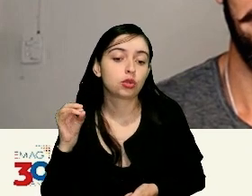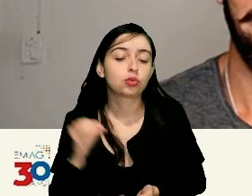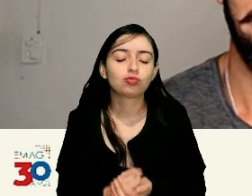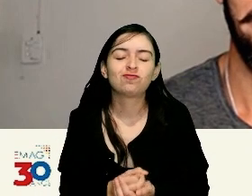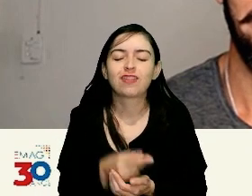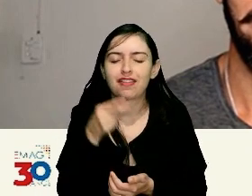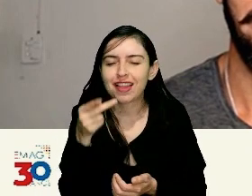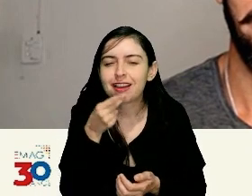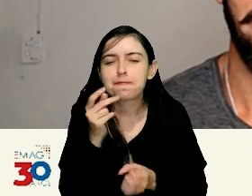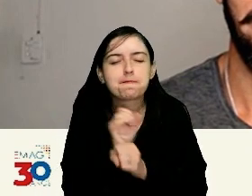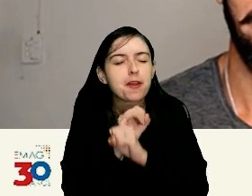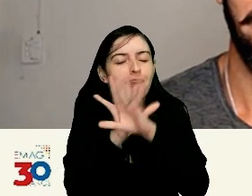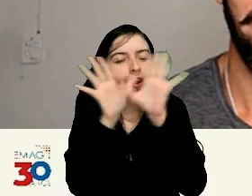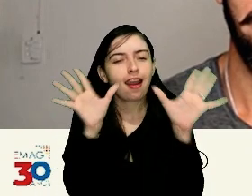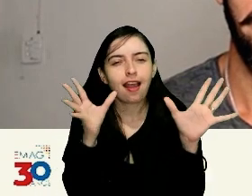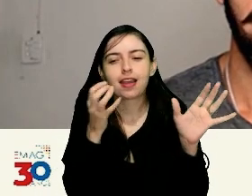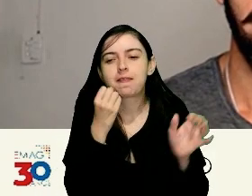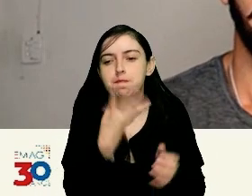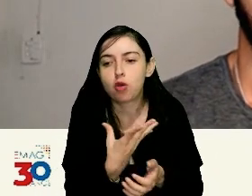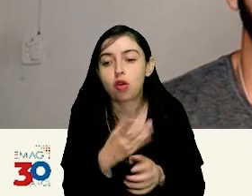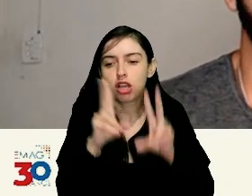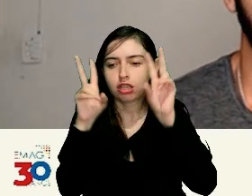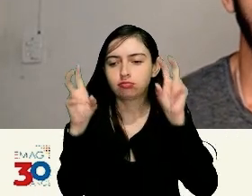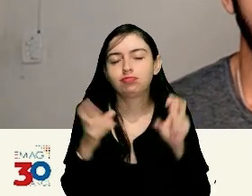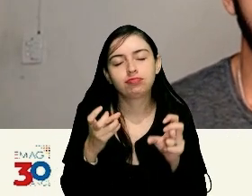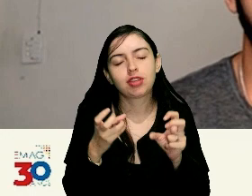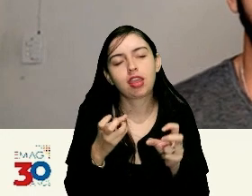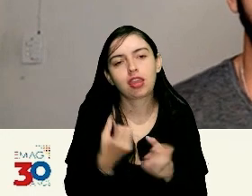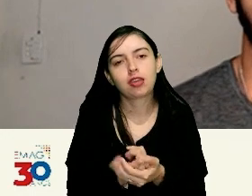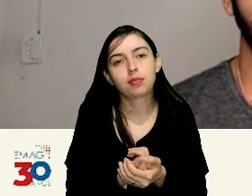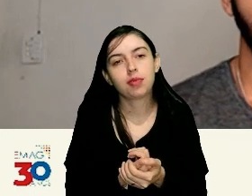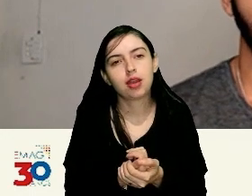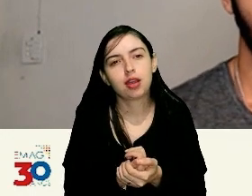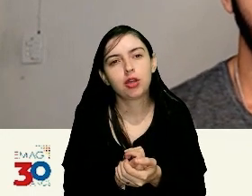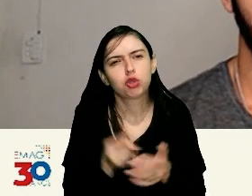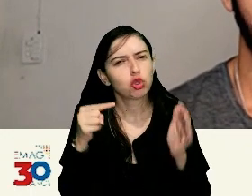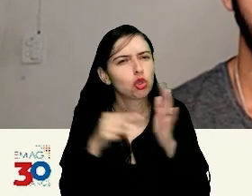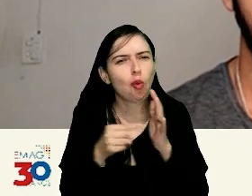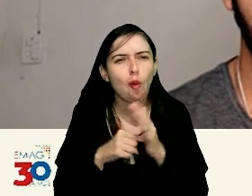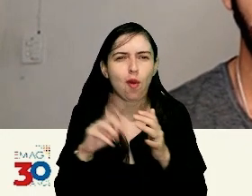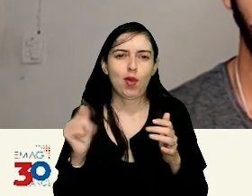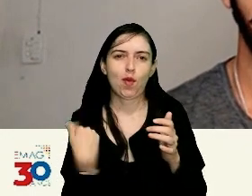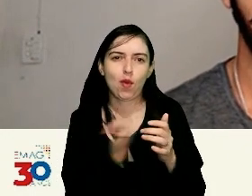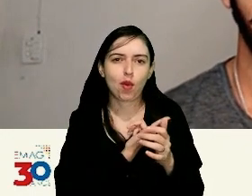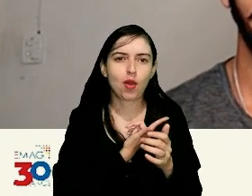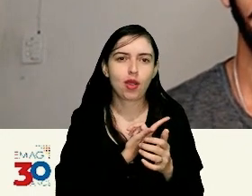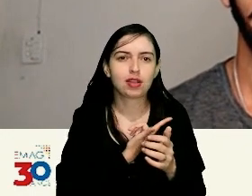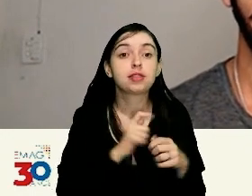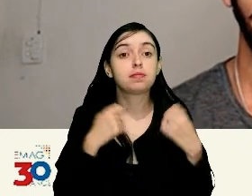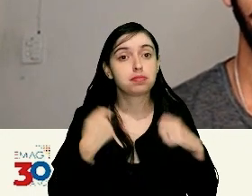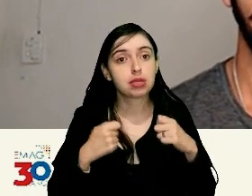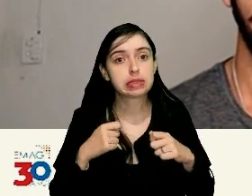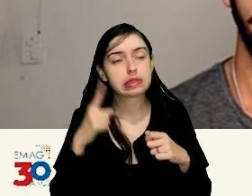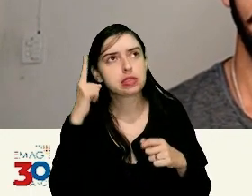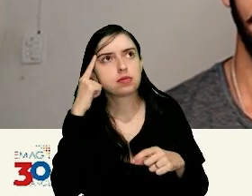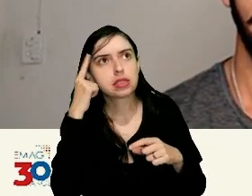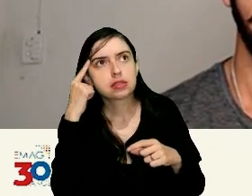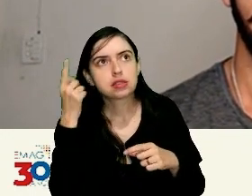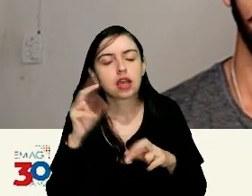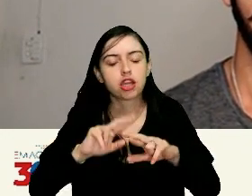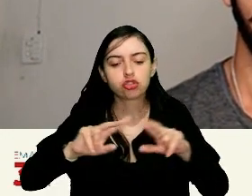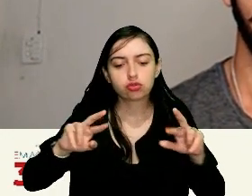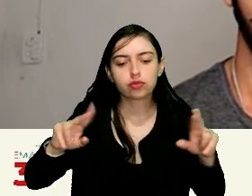Eu acho que é um tema que, como eu iniciei falando, que toca a todos nós, né? E que a gente precisa repensar, porque quando a gente vem